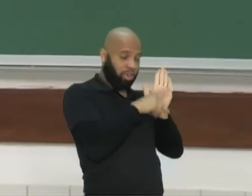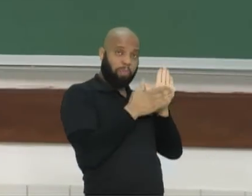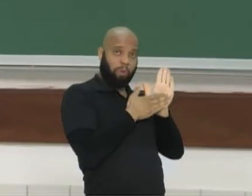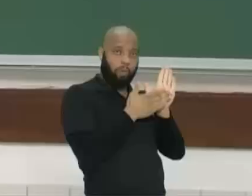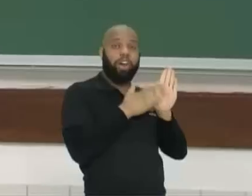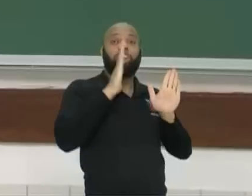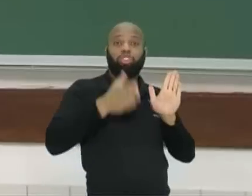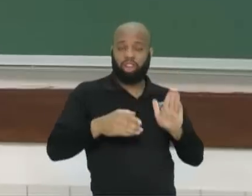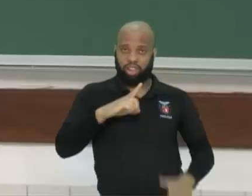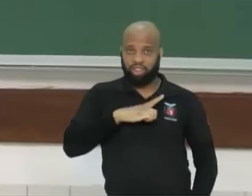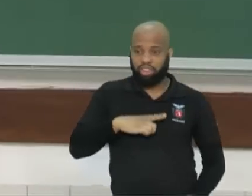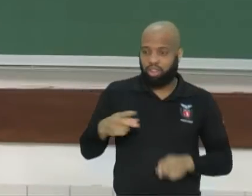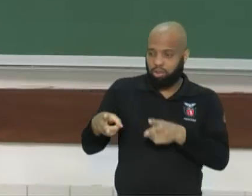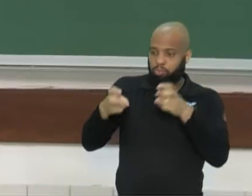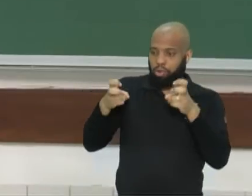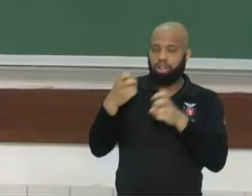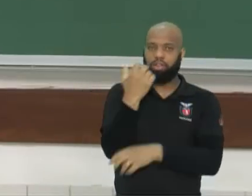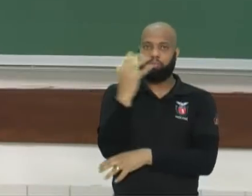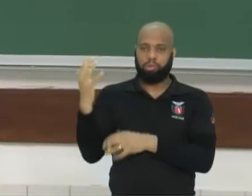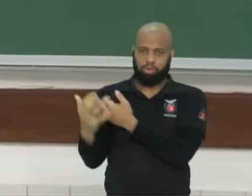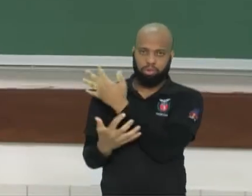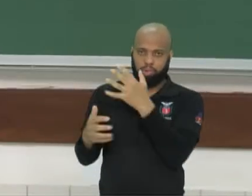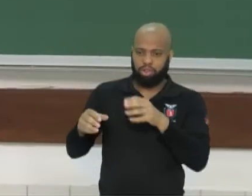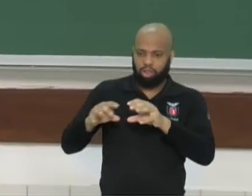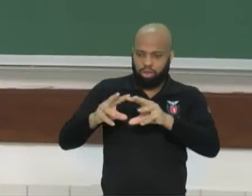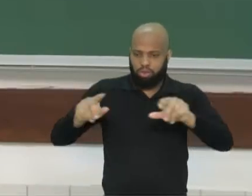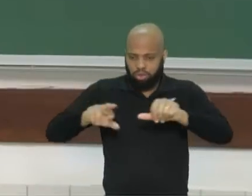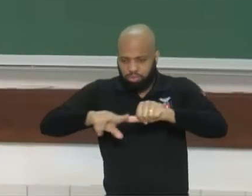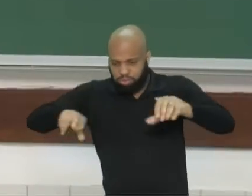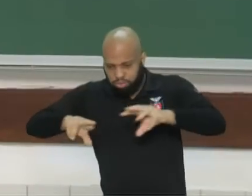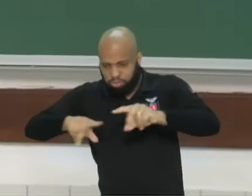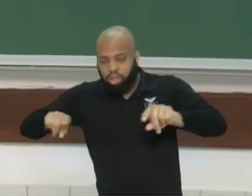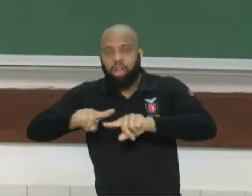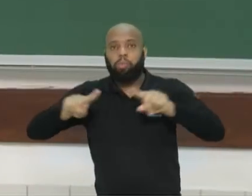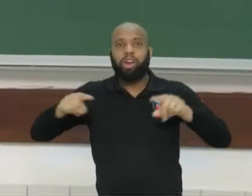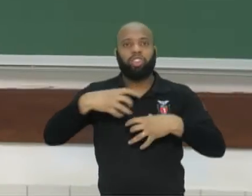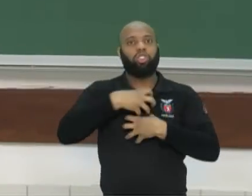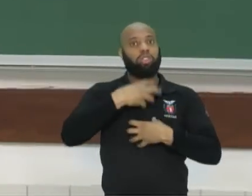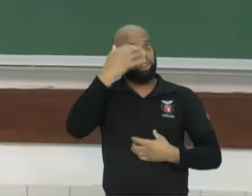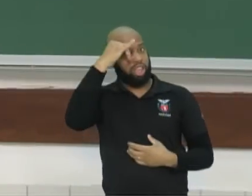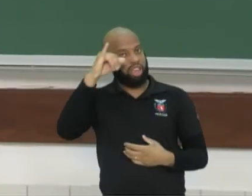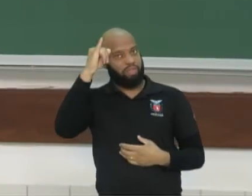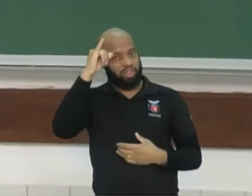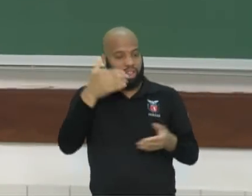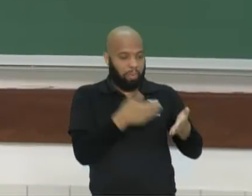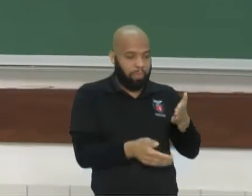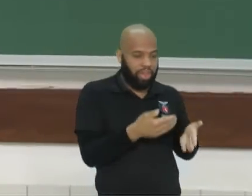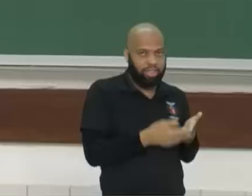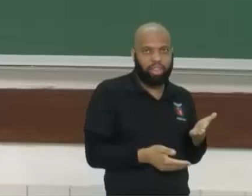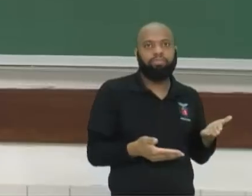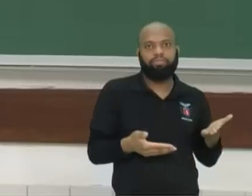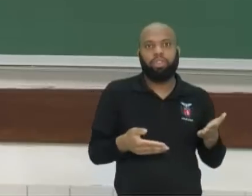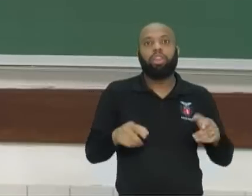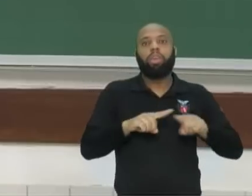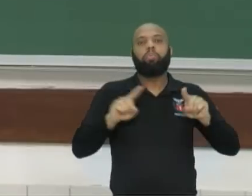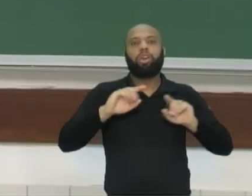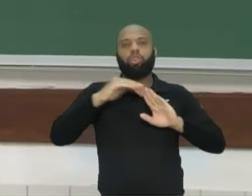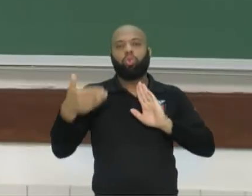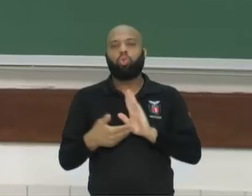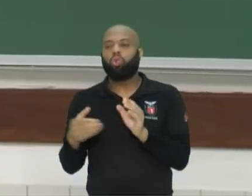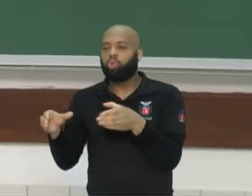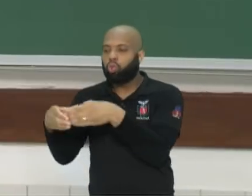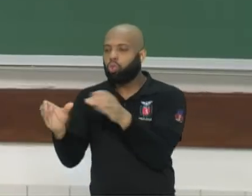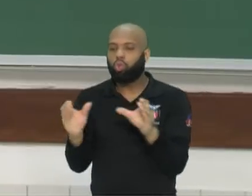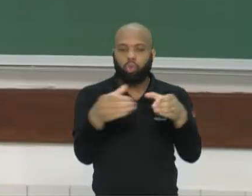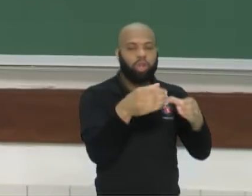de explorar os recursos minerais, mas de uma maneira menos degradante. Então, tudo isso é um conjunto que tem que ser